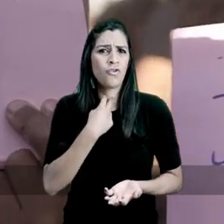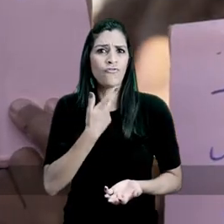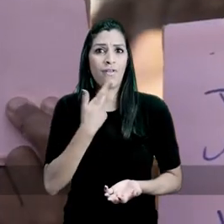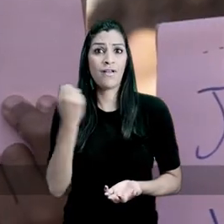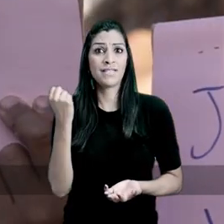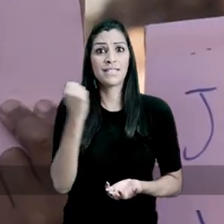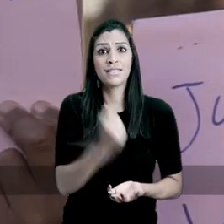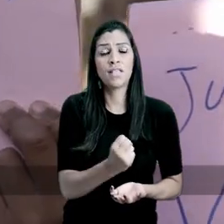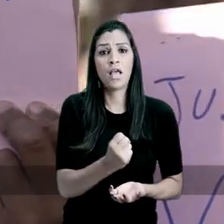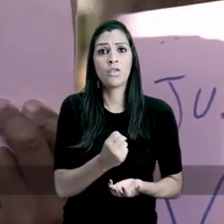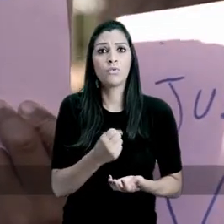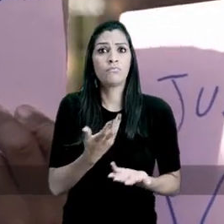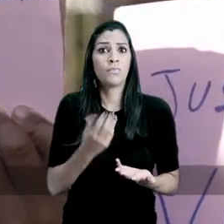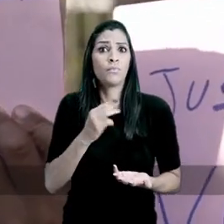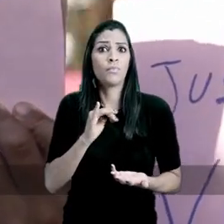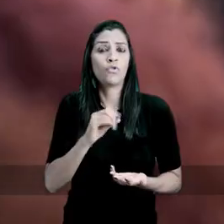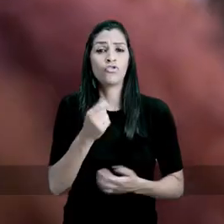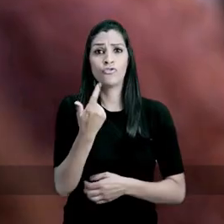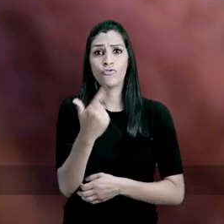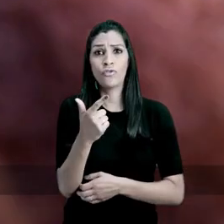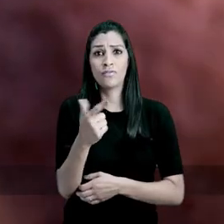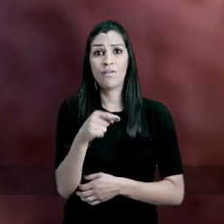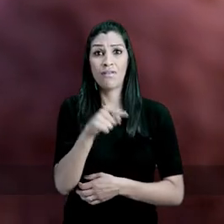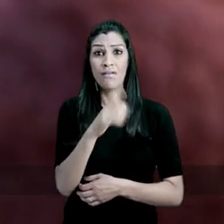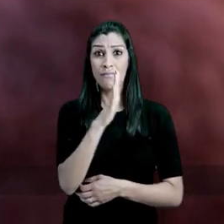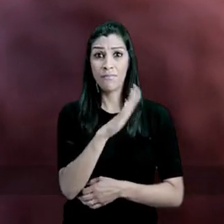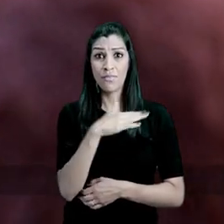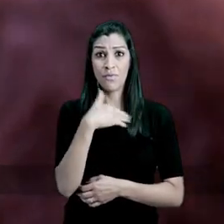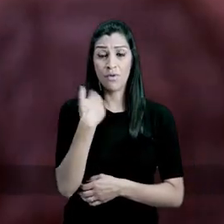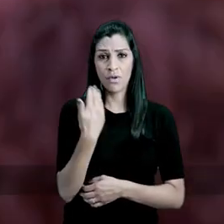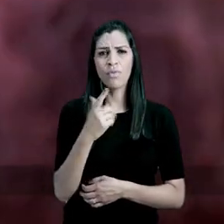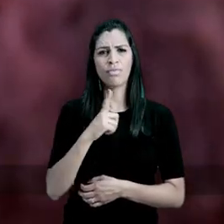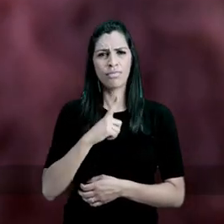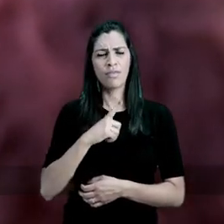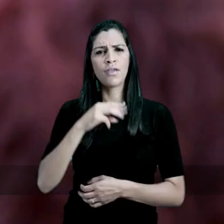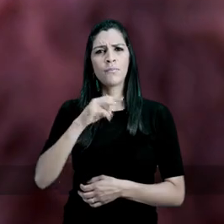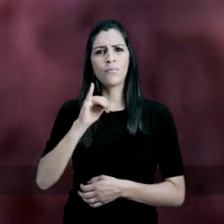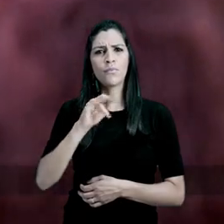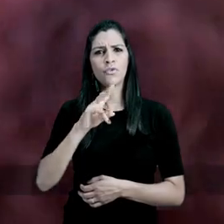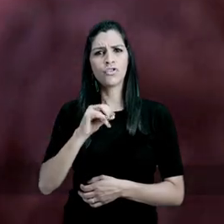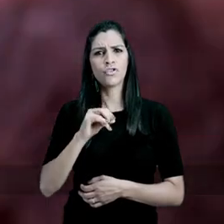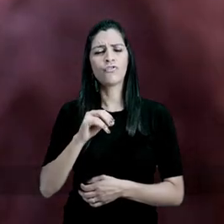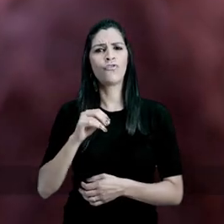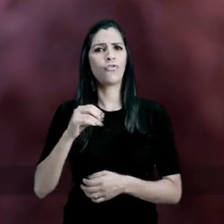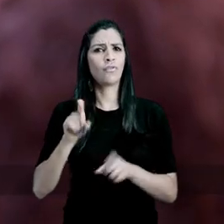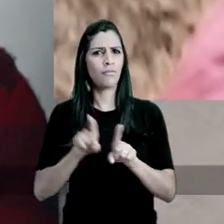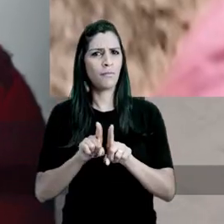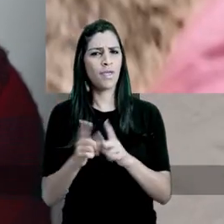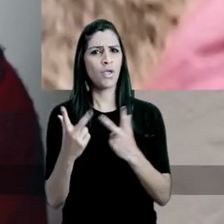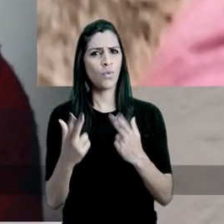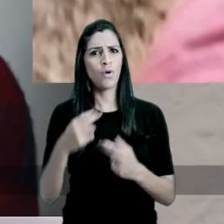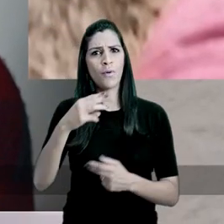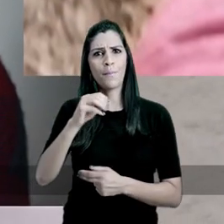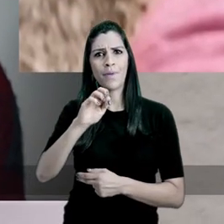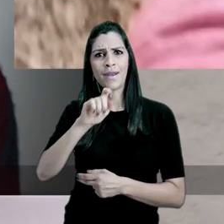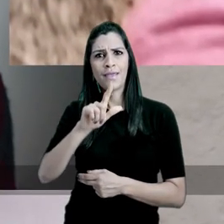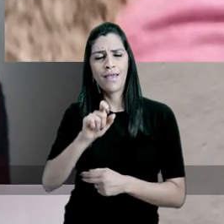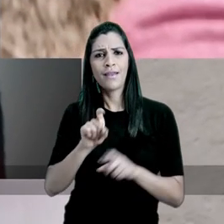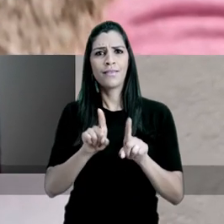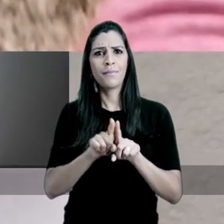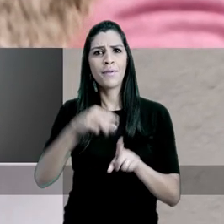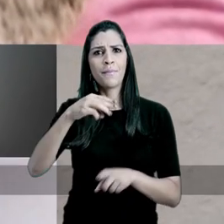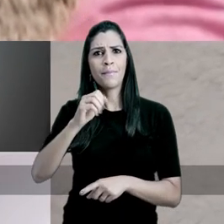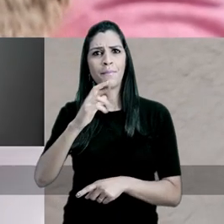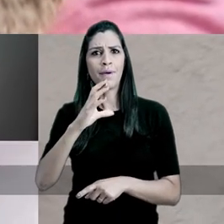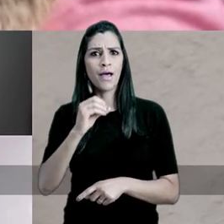Podemos nem dizer que ele foi assassinado sem motivo algum. A morte de João Alberto tem um motivo em comum com a morte de Marielle,